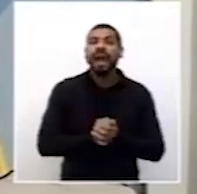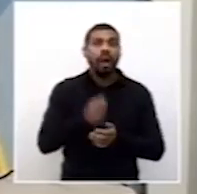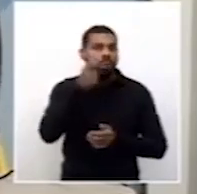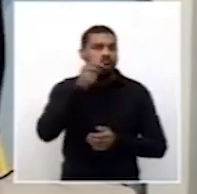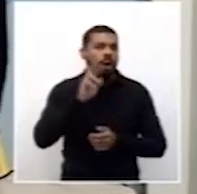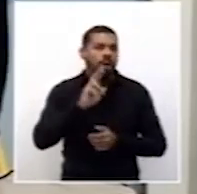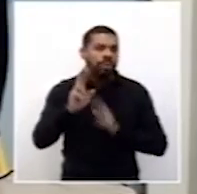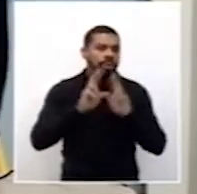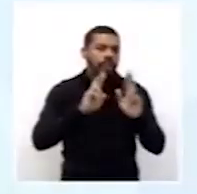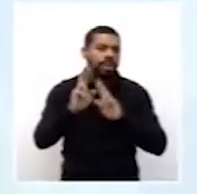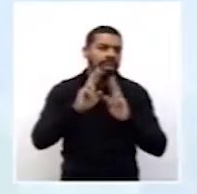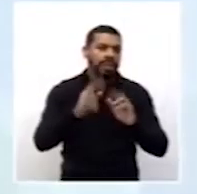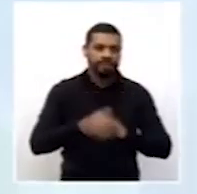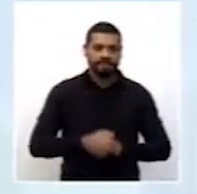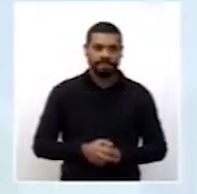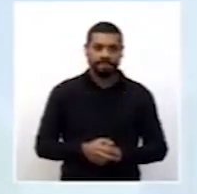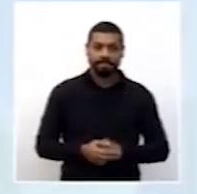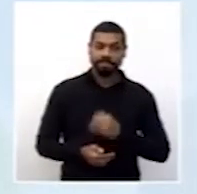1 minuto só, hein?